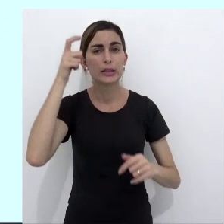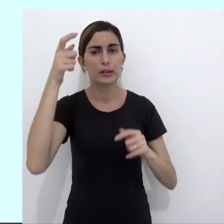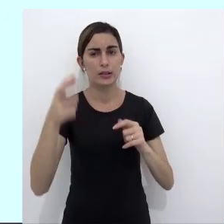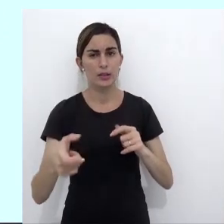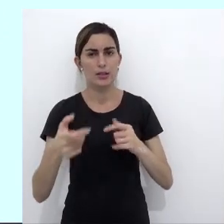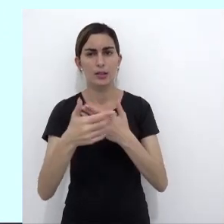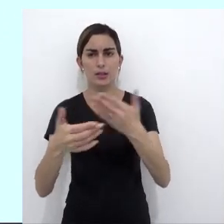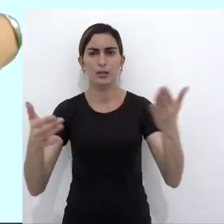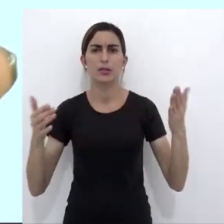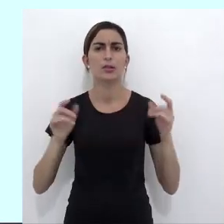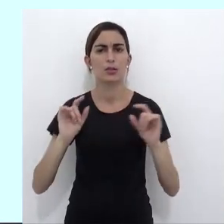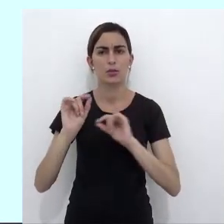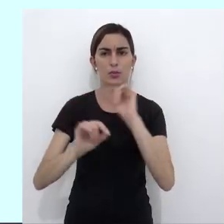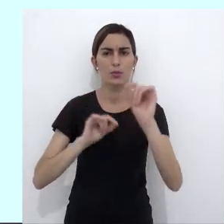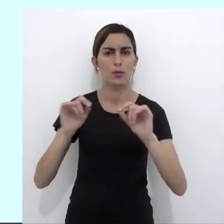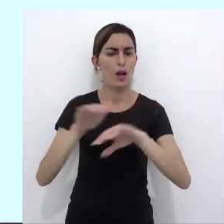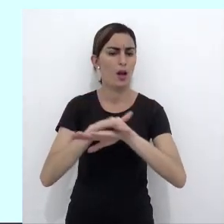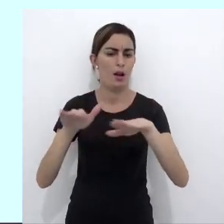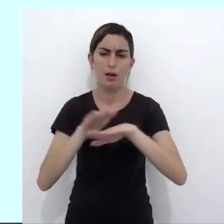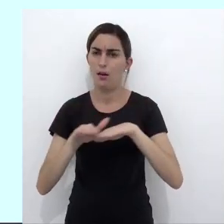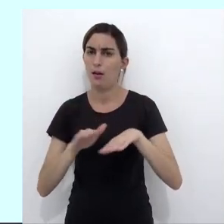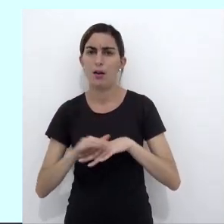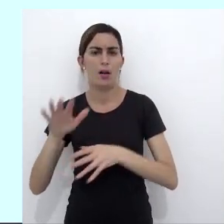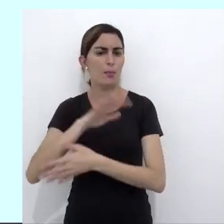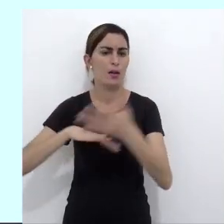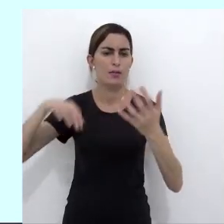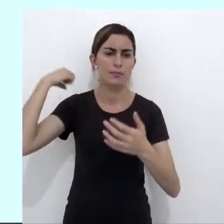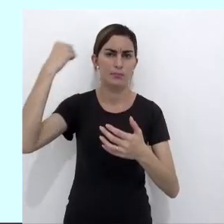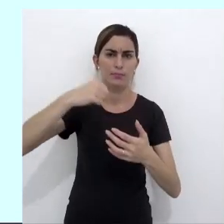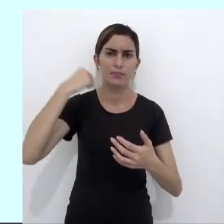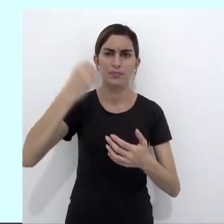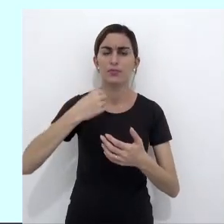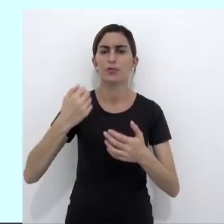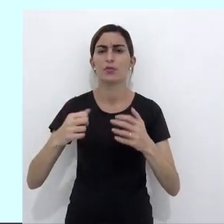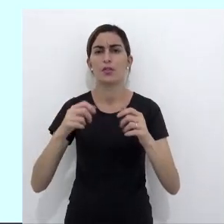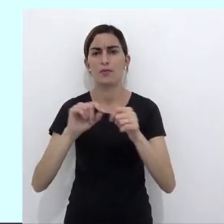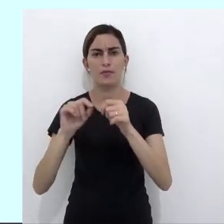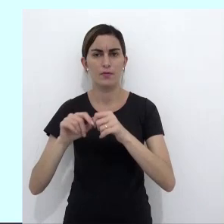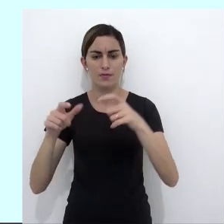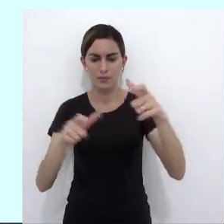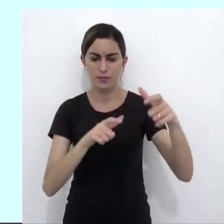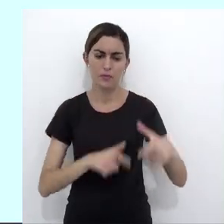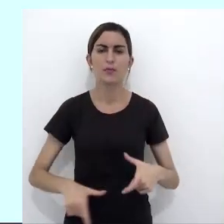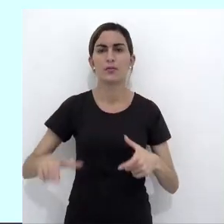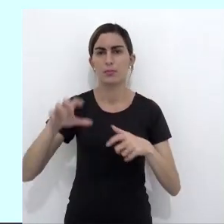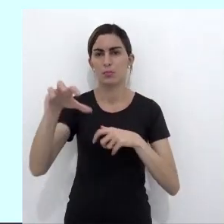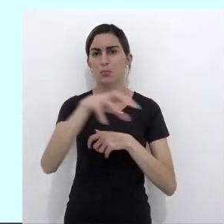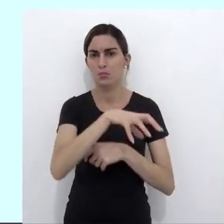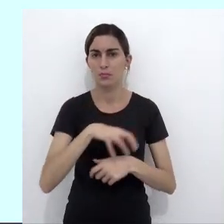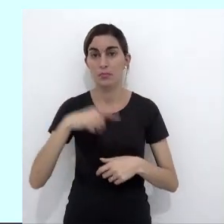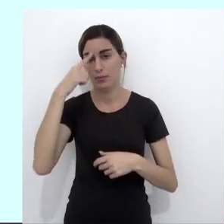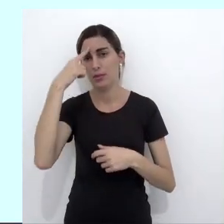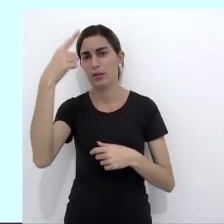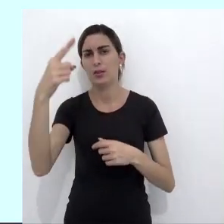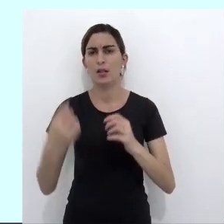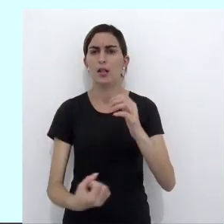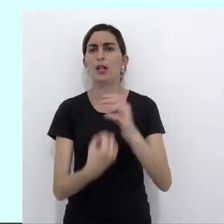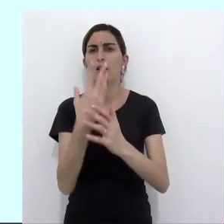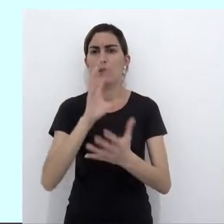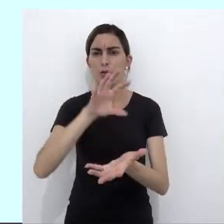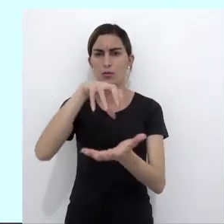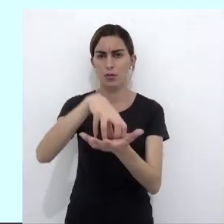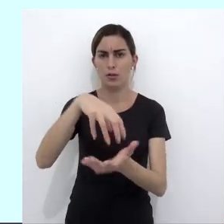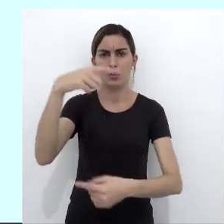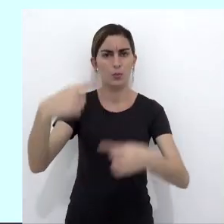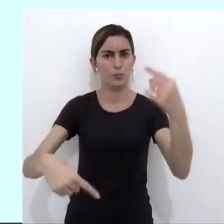em acabar com as revoltas provinciais, okay? A ideia de se criar um centralismo